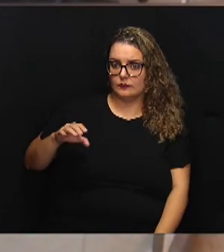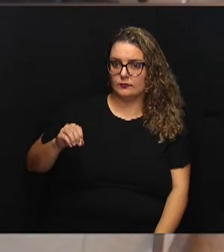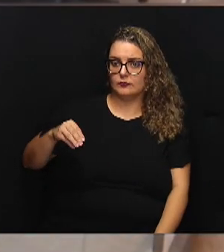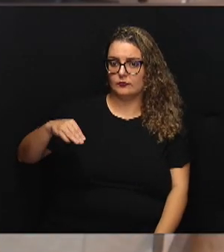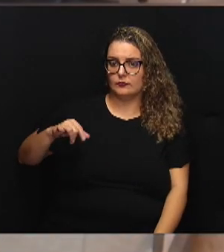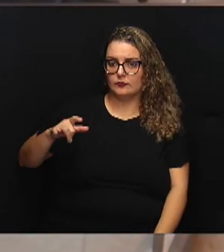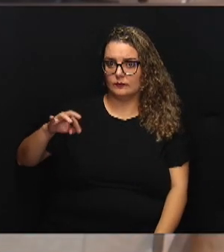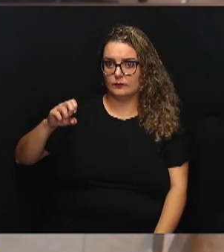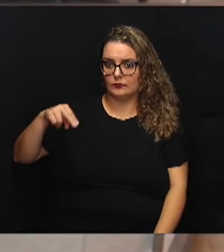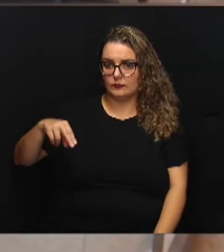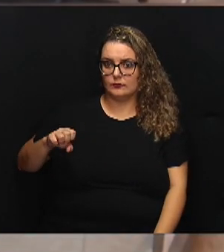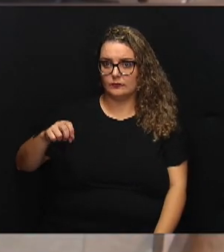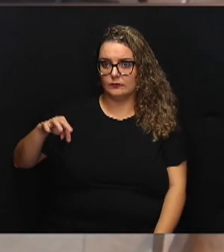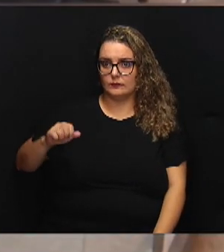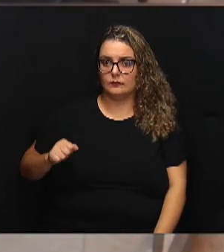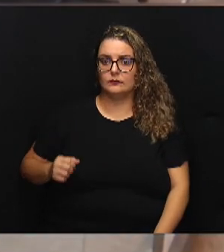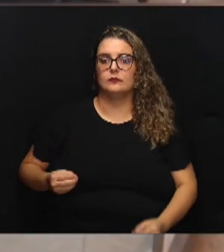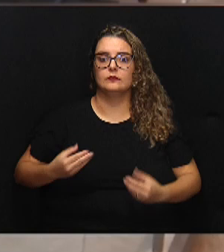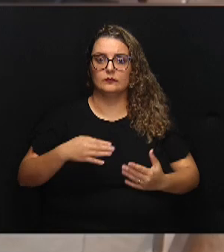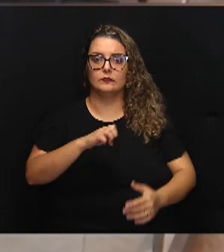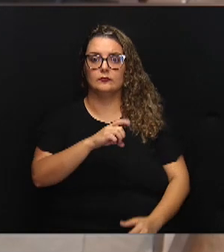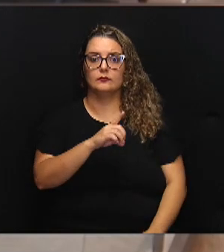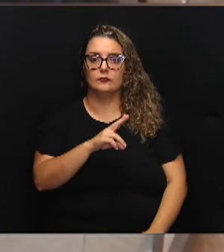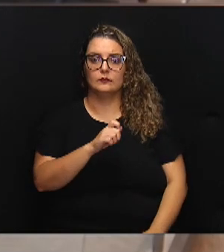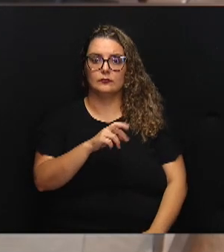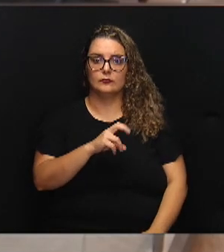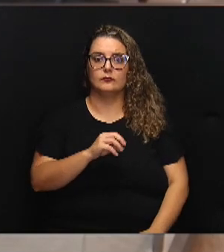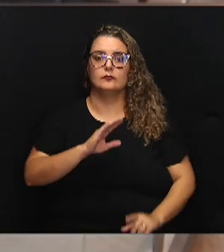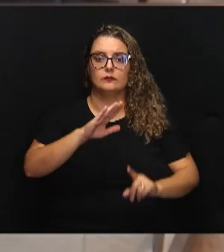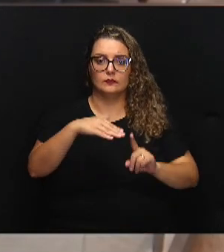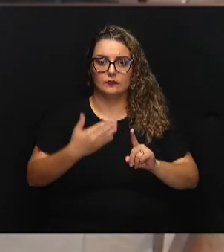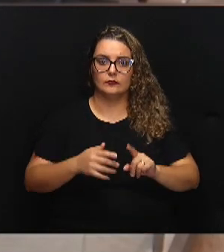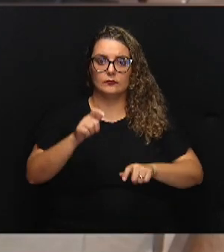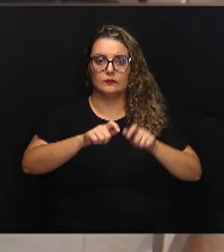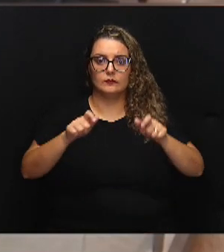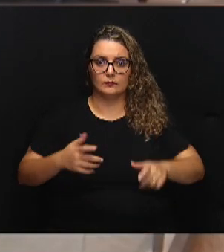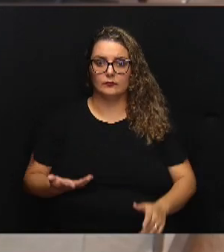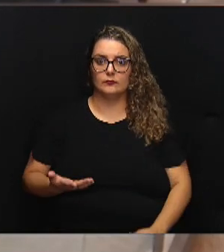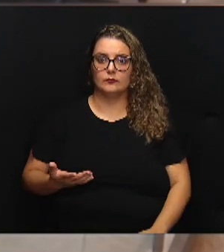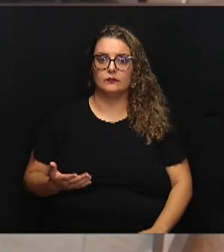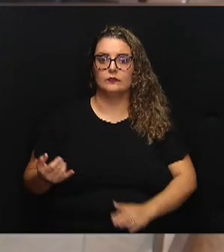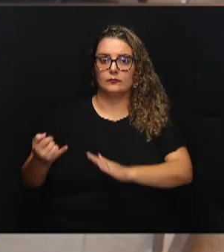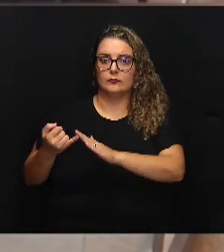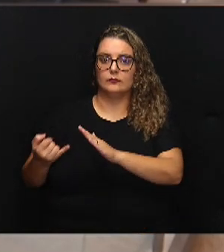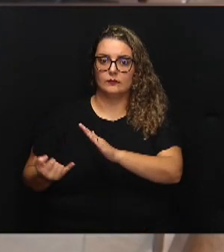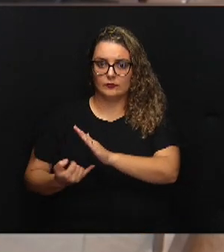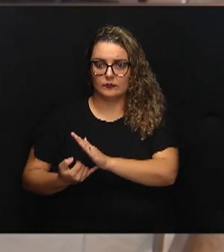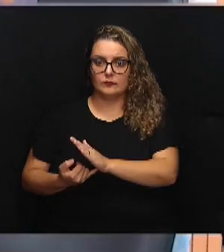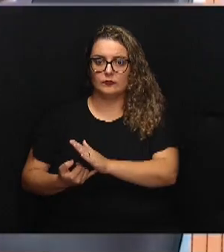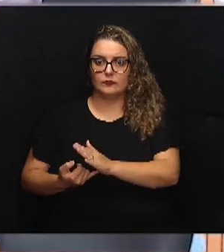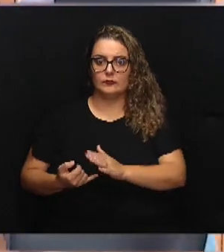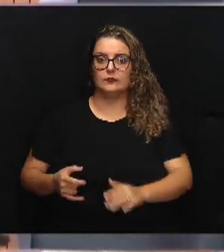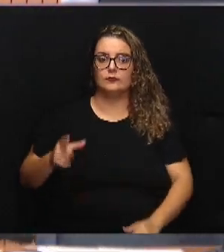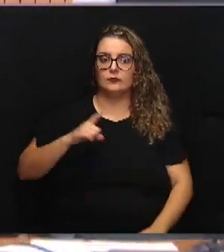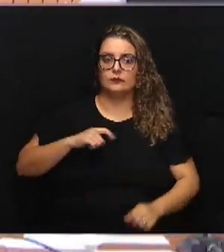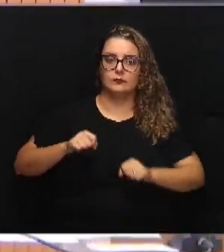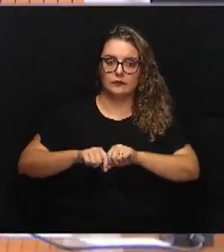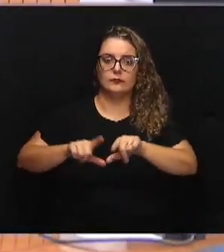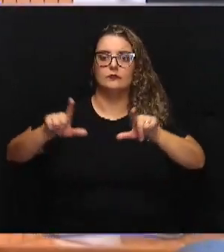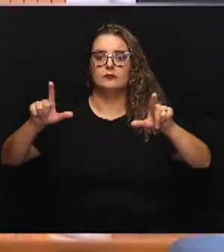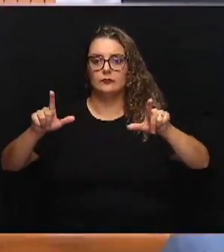para Eduardo Moreira. A honraria é concedida a pessoas e entidades que tenham se destacado